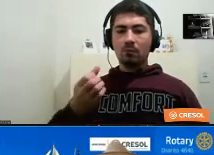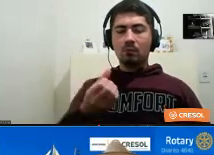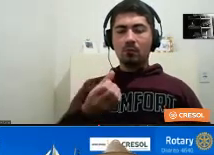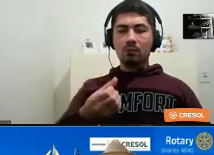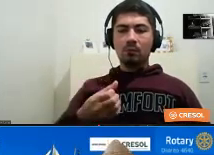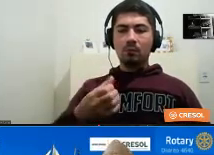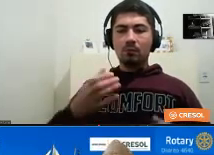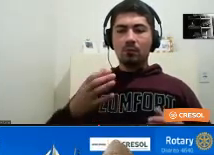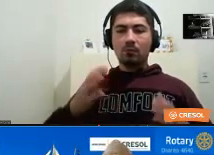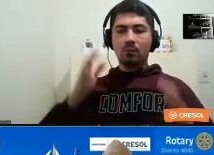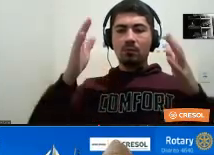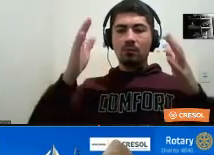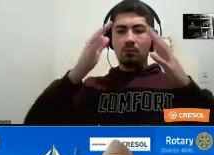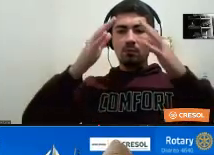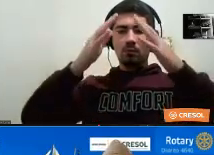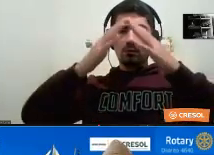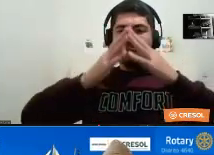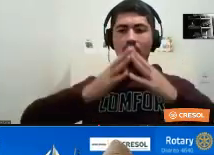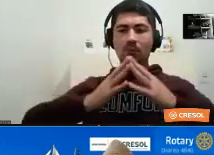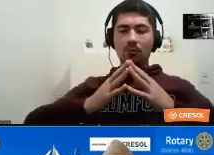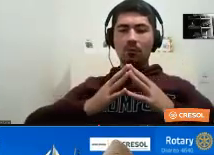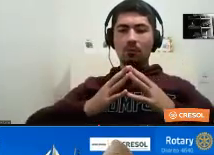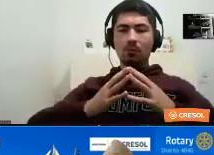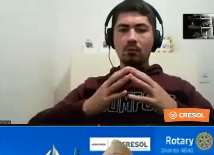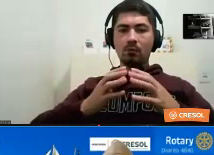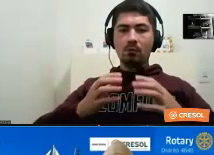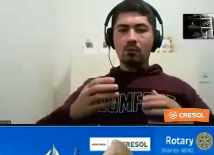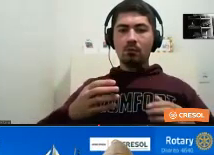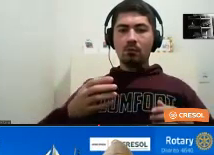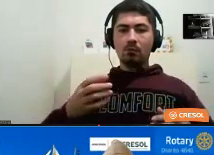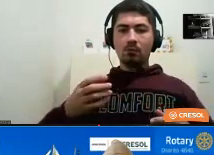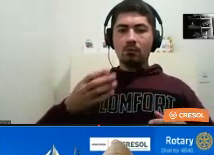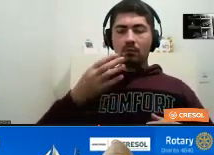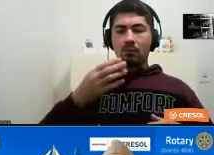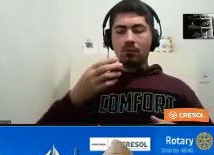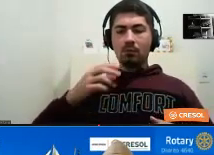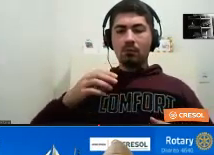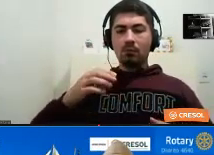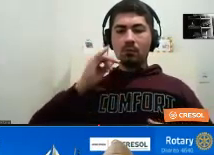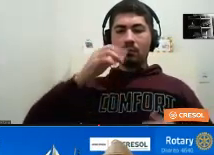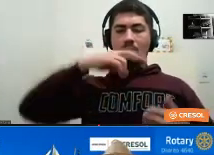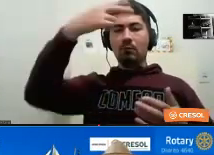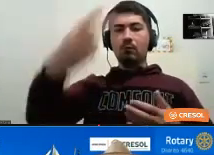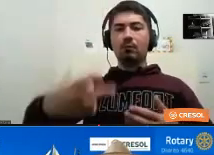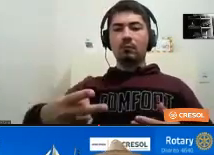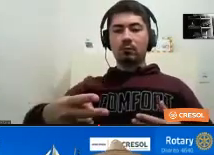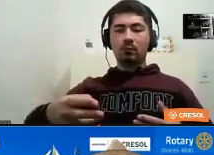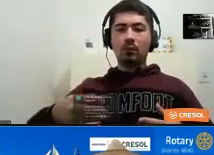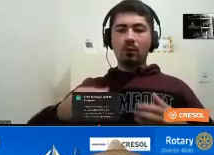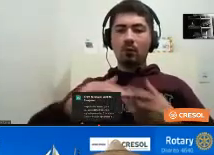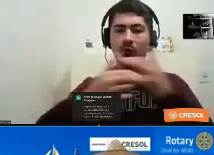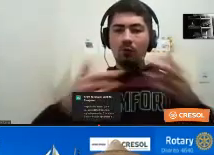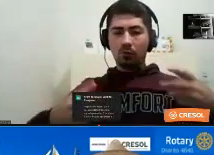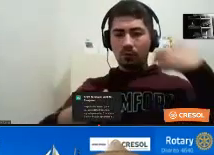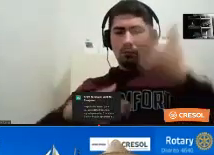pedir que eles não fizessem nenhuma besteira. Se um tentasse jogar lá de cima, certamente os outros